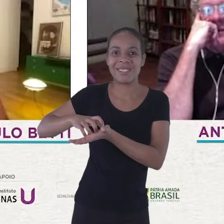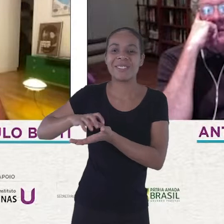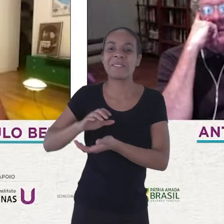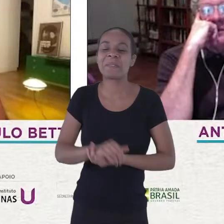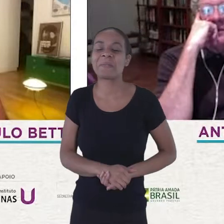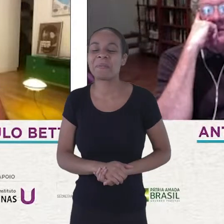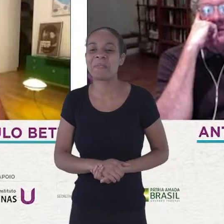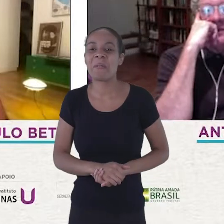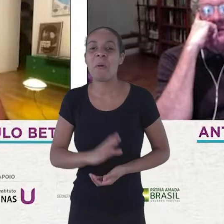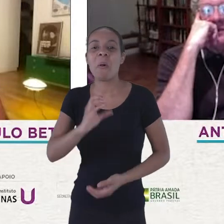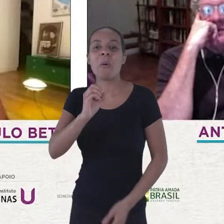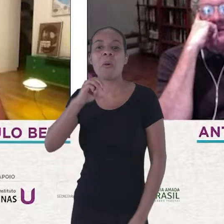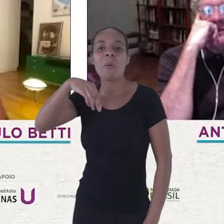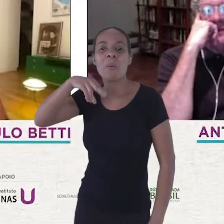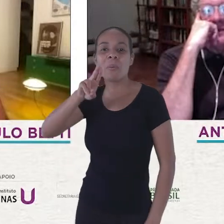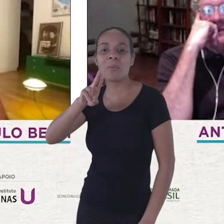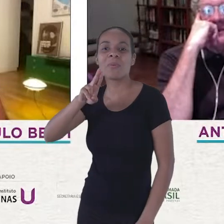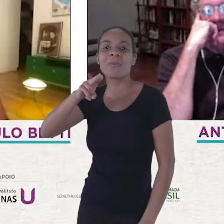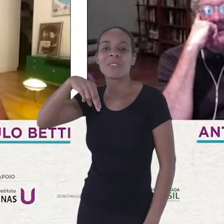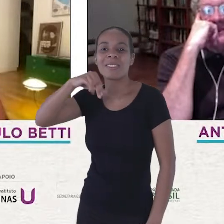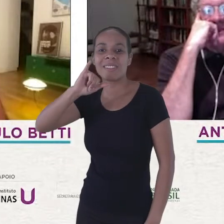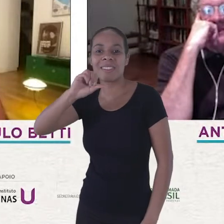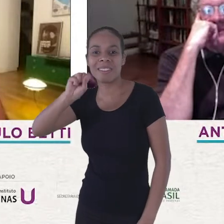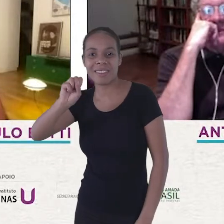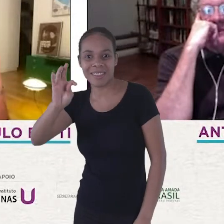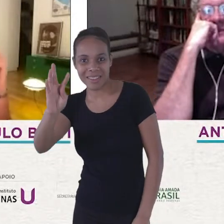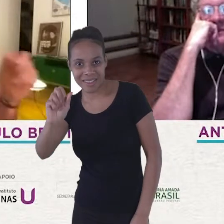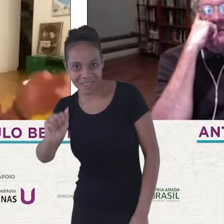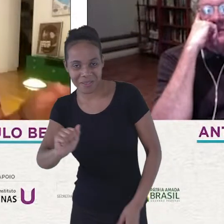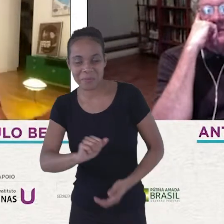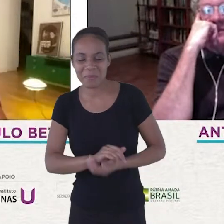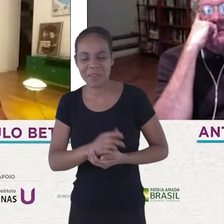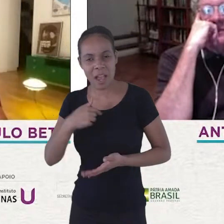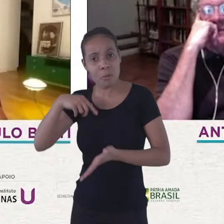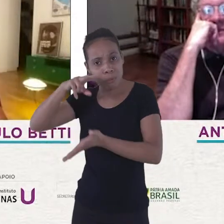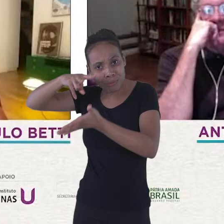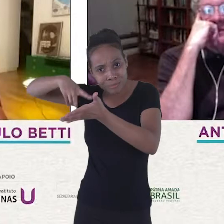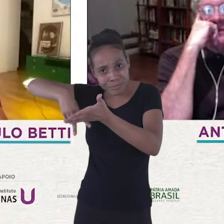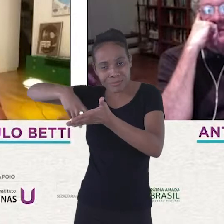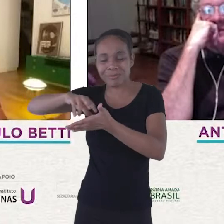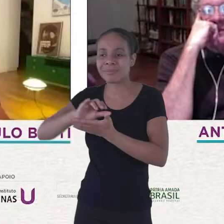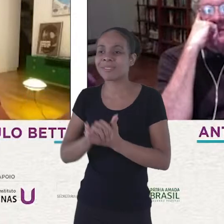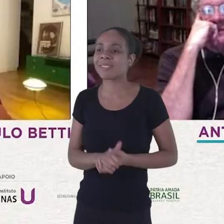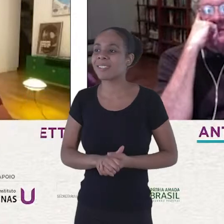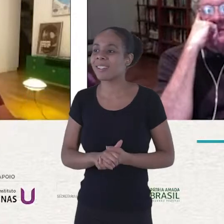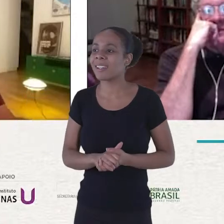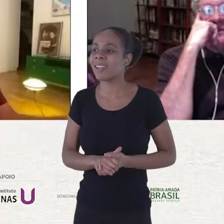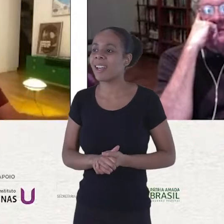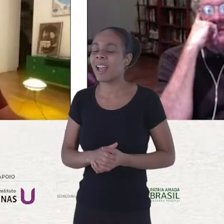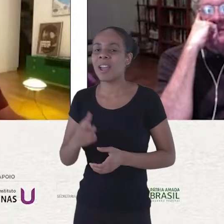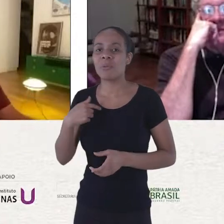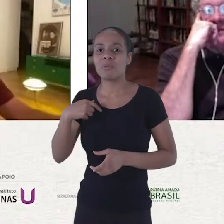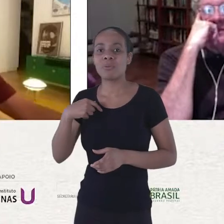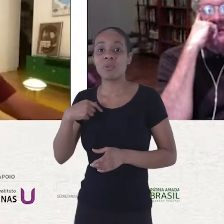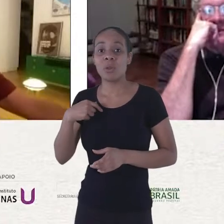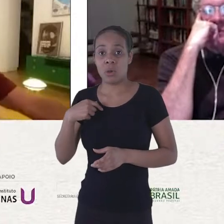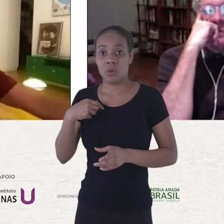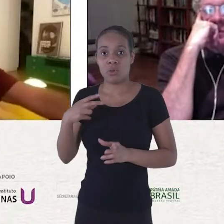e não entendia nada, mas eu li um dia eu achei um livro do Marx que falava as ideias